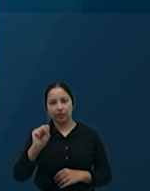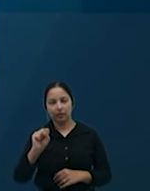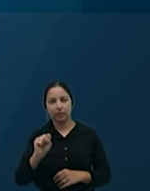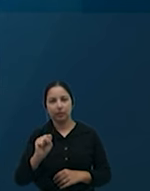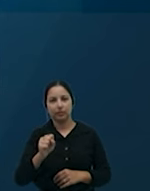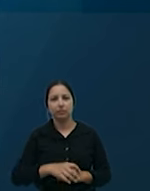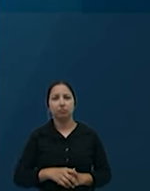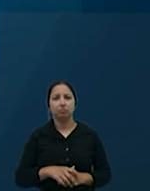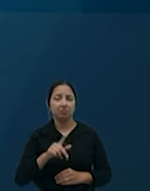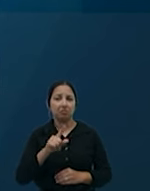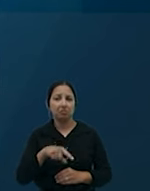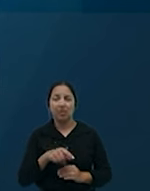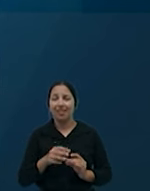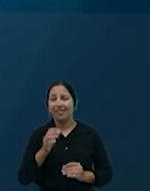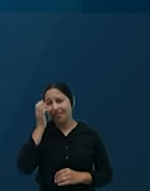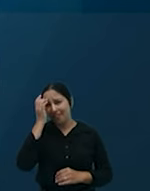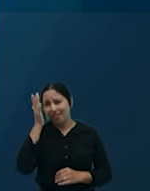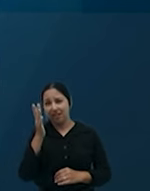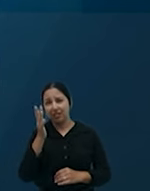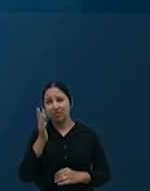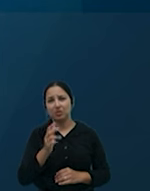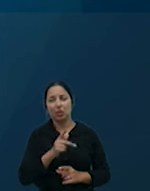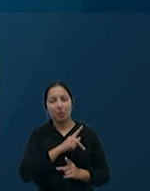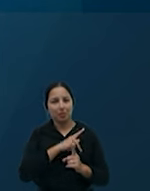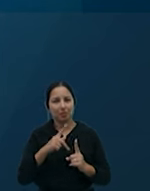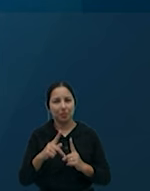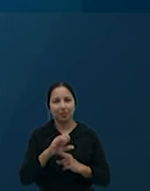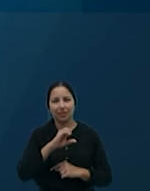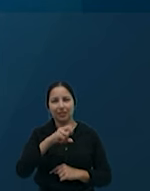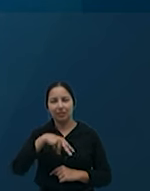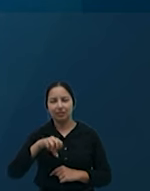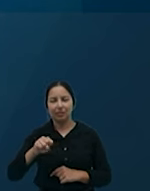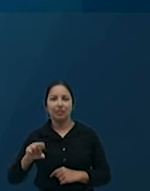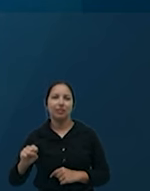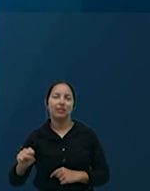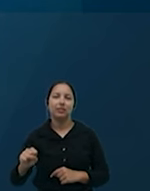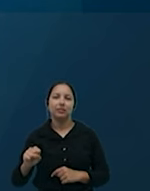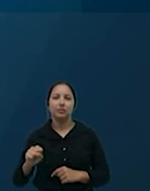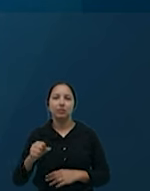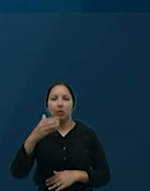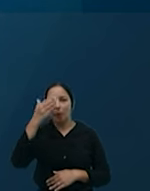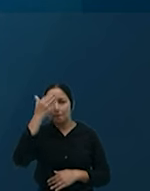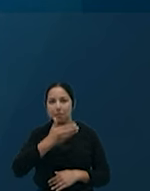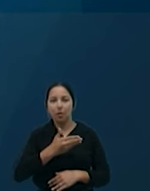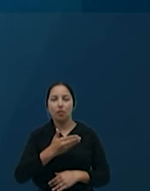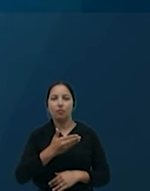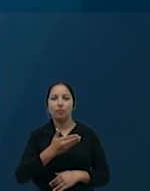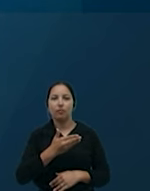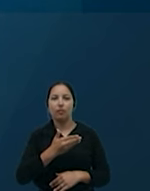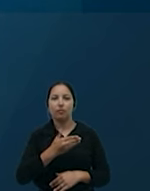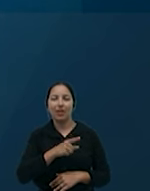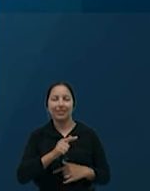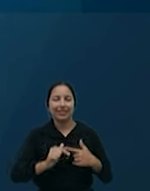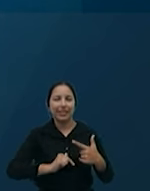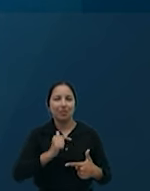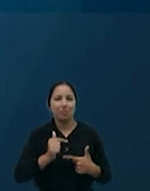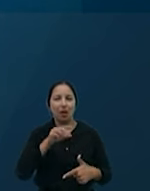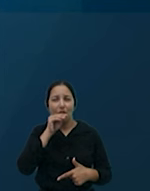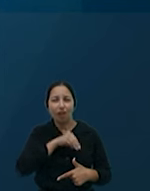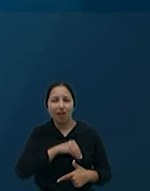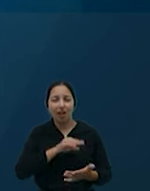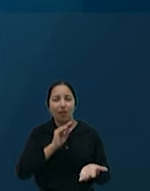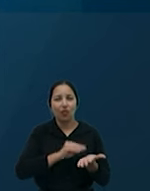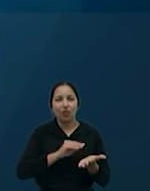previdenciária socorrer-se da prova cabal de sua ineficiência e de inaceitável inadimplência na prestação do